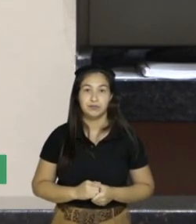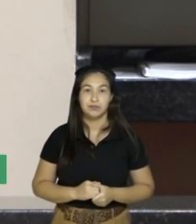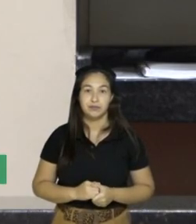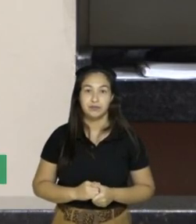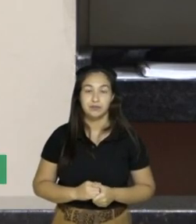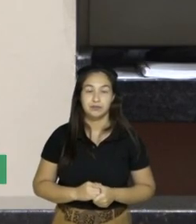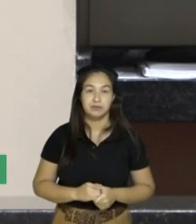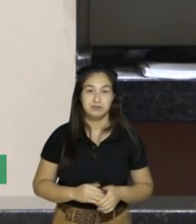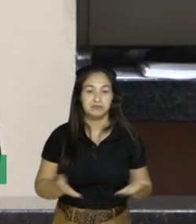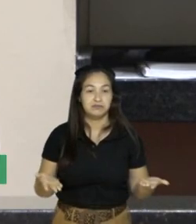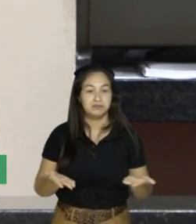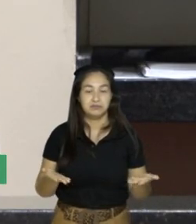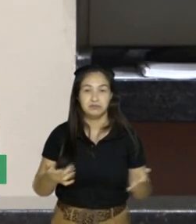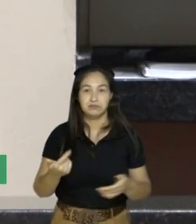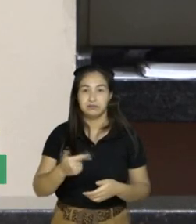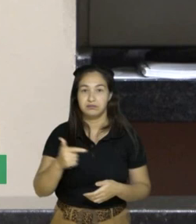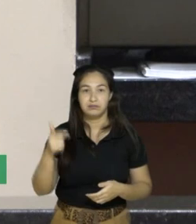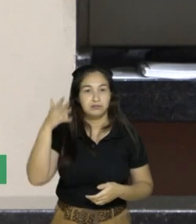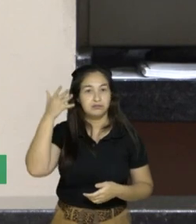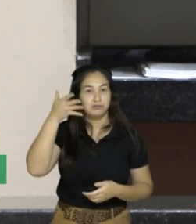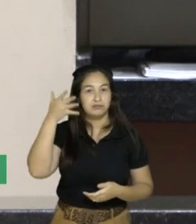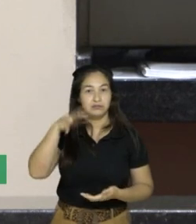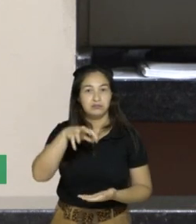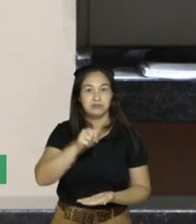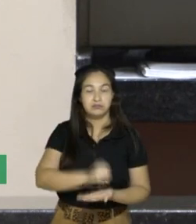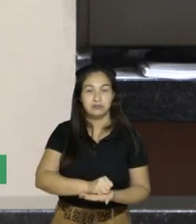não havendo mais deputados inscritos